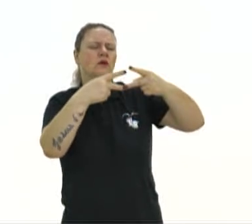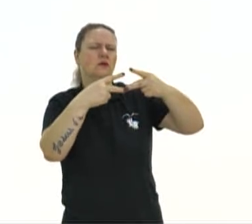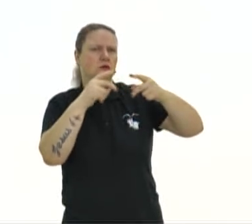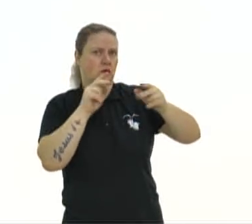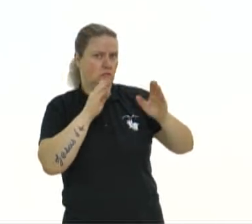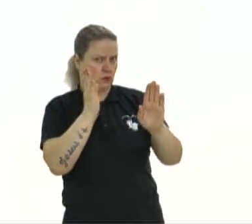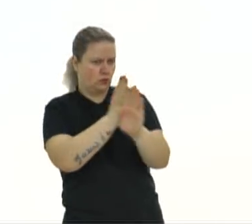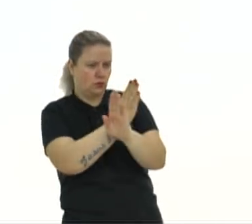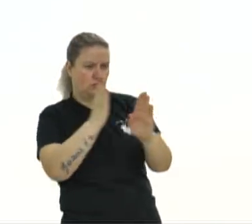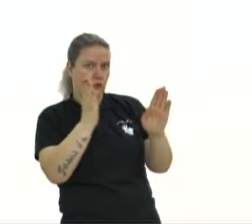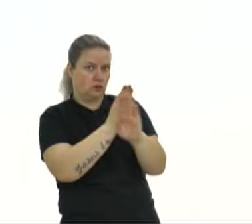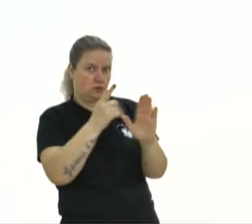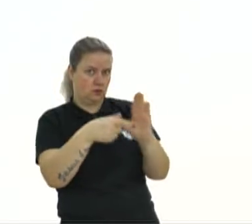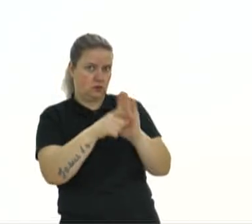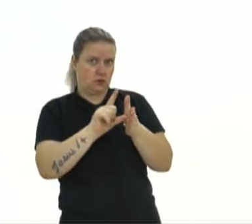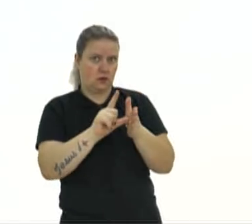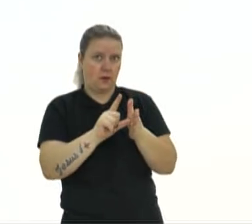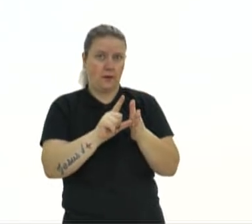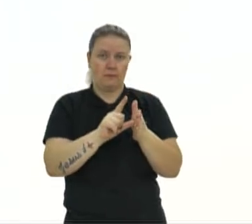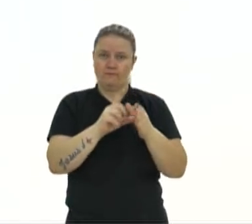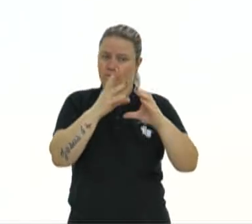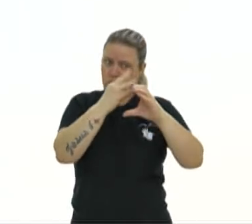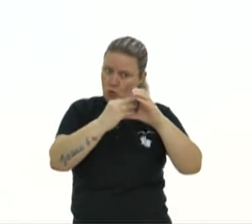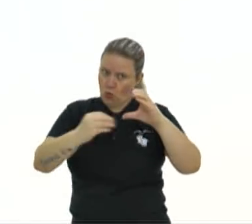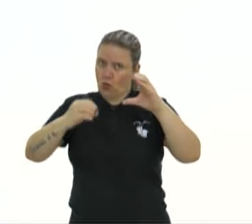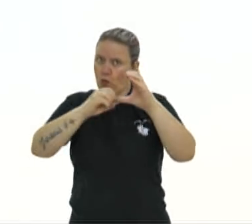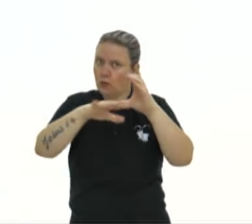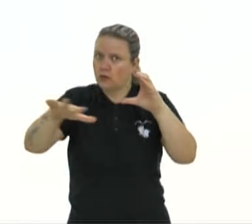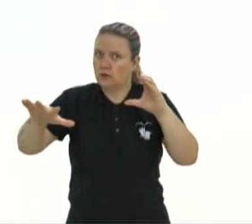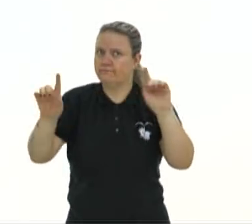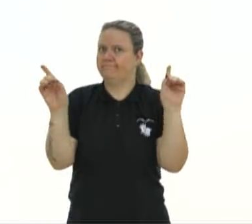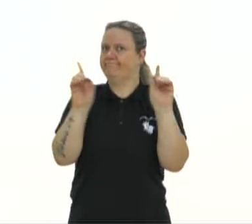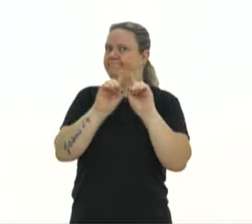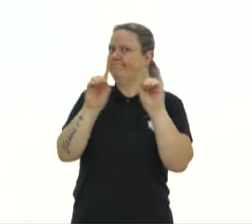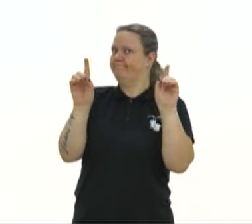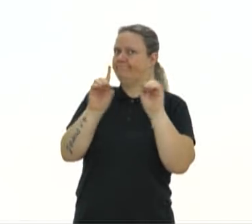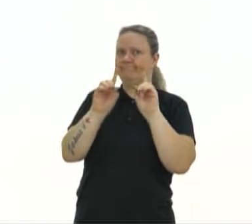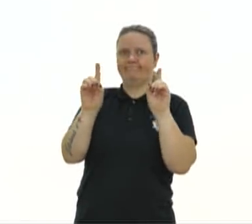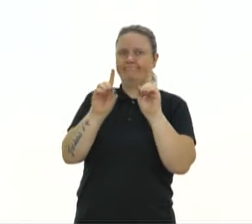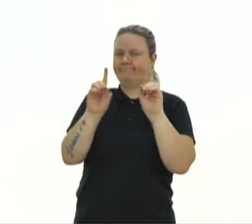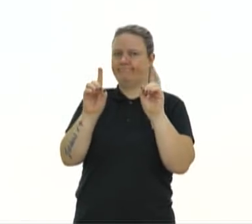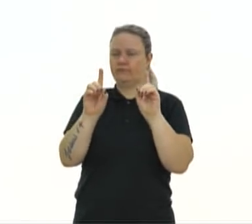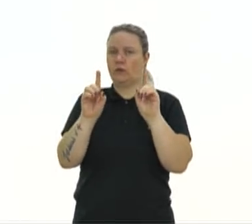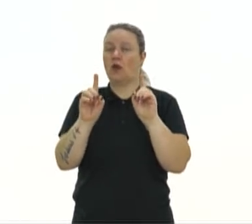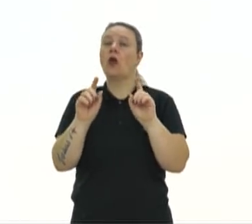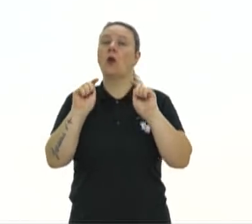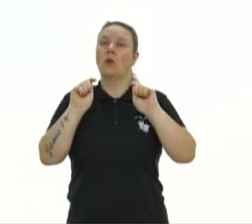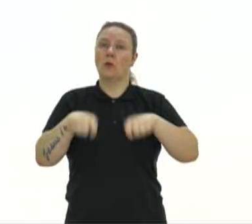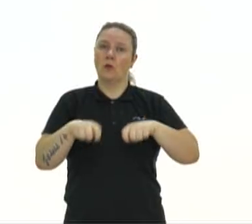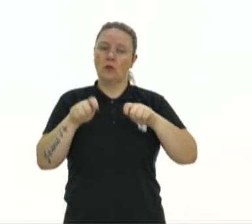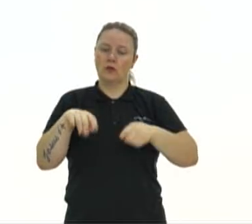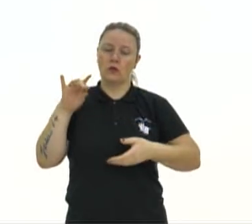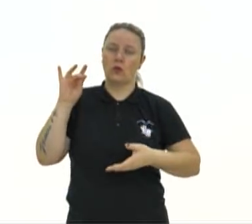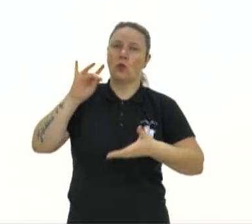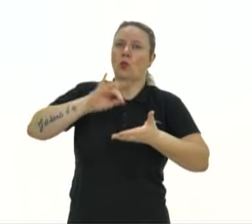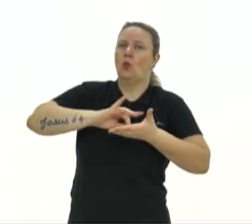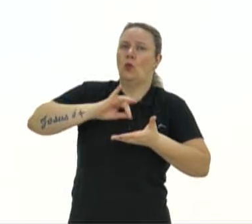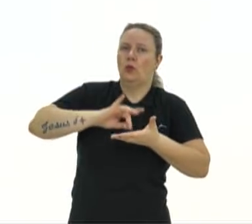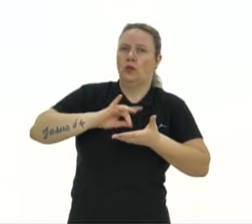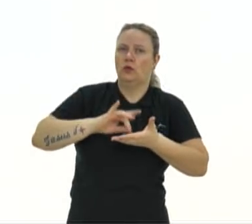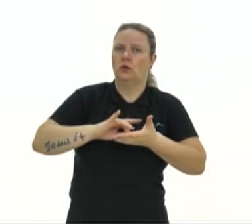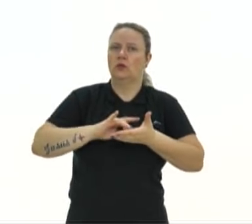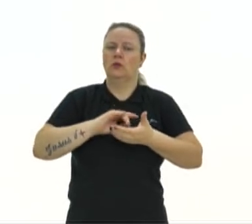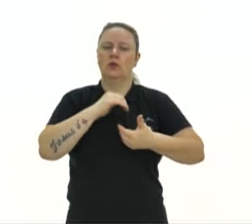de preferência, não compartilhe. Pode-se afirmar que os trechos das precauções e do guia